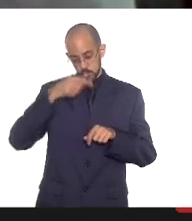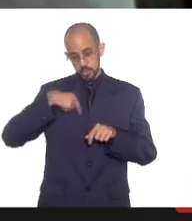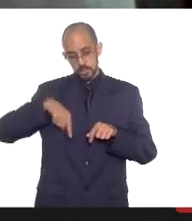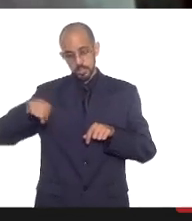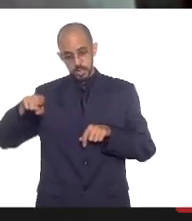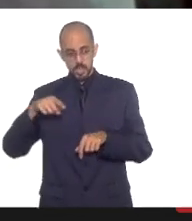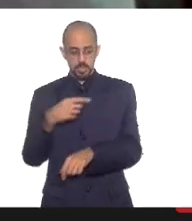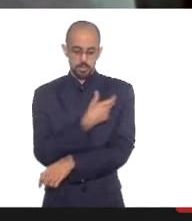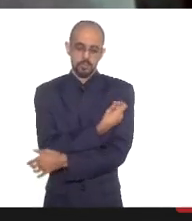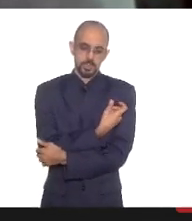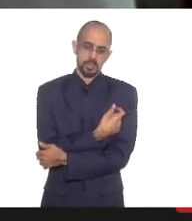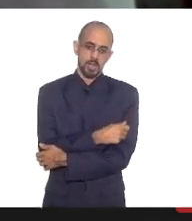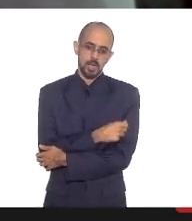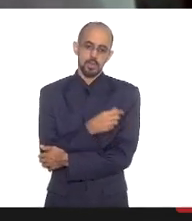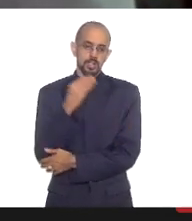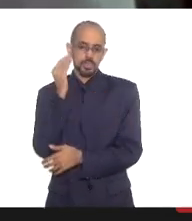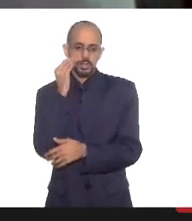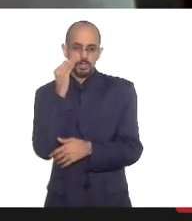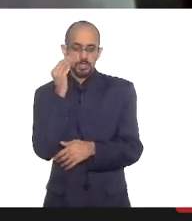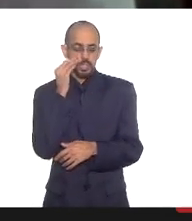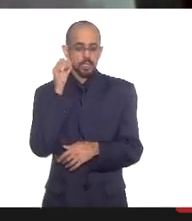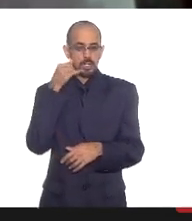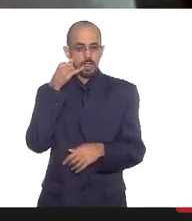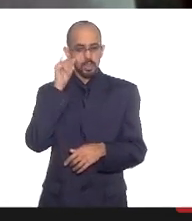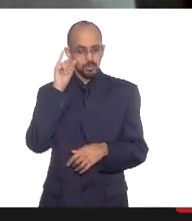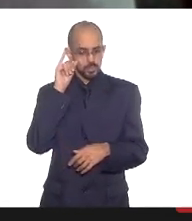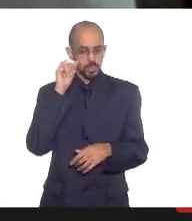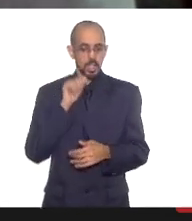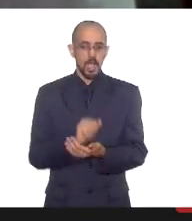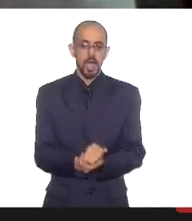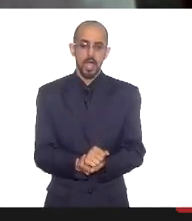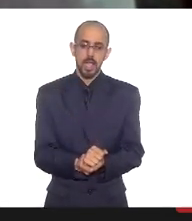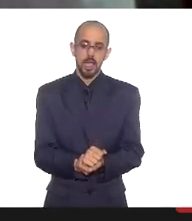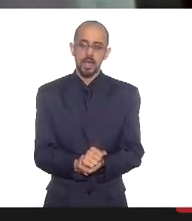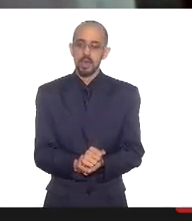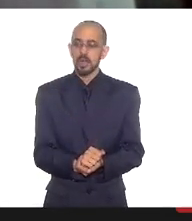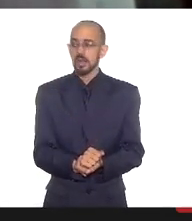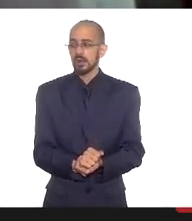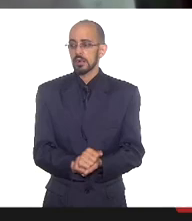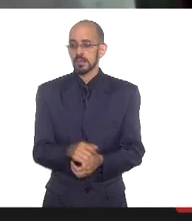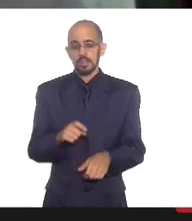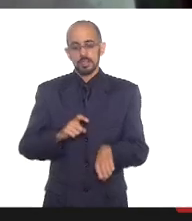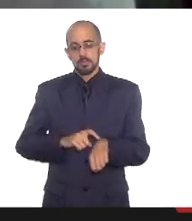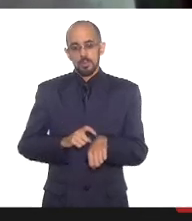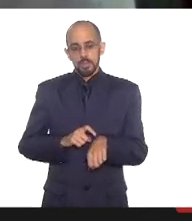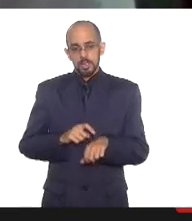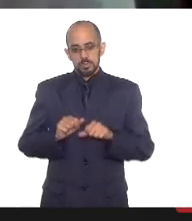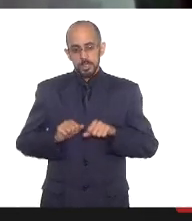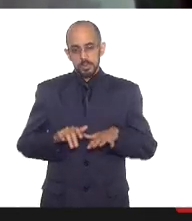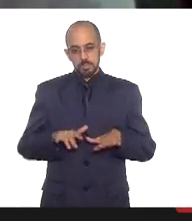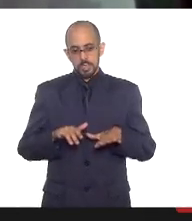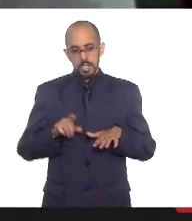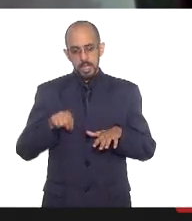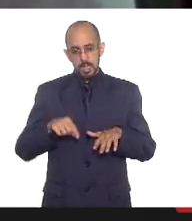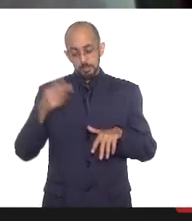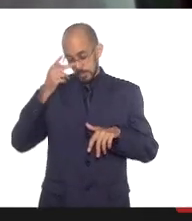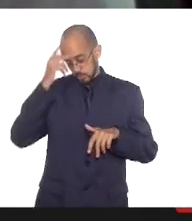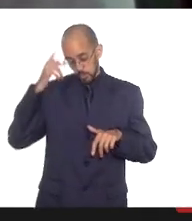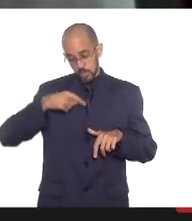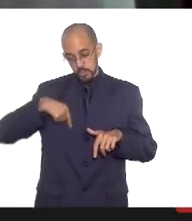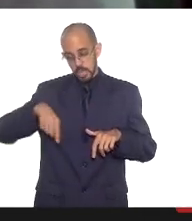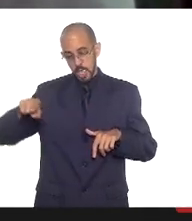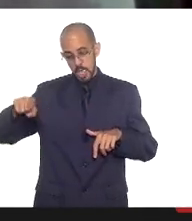a gente tenta evitar né máximo possível no momento com esses poderia a circulação de eu